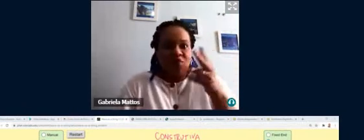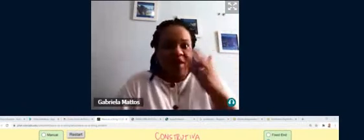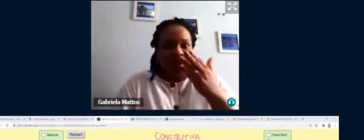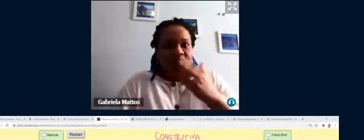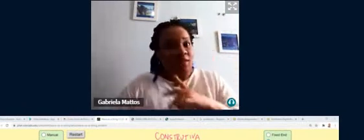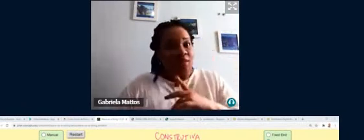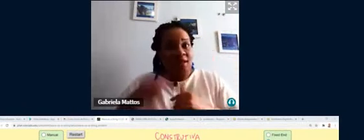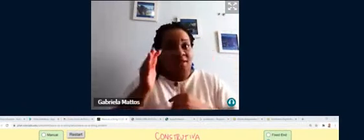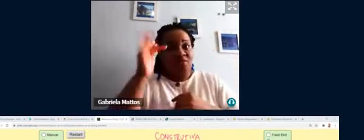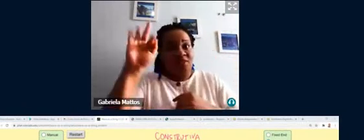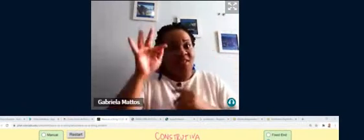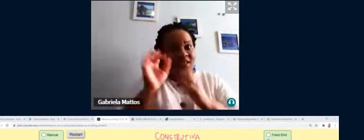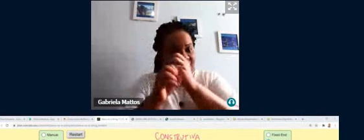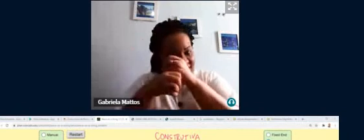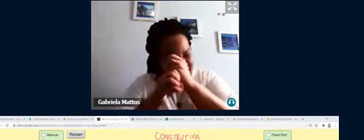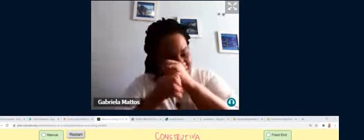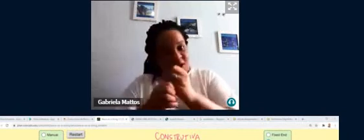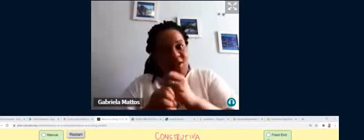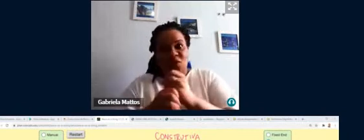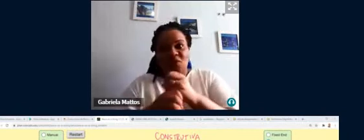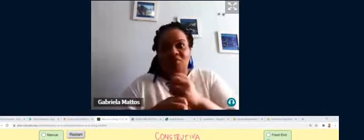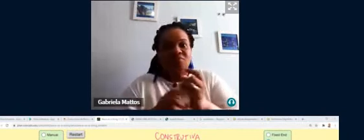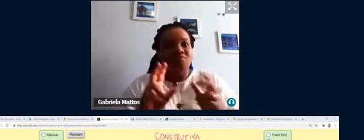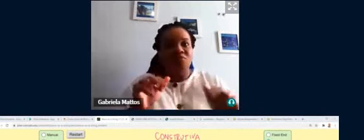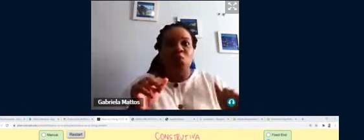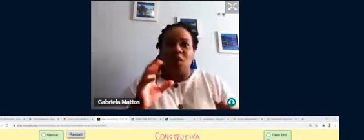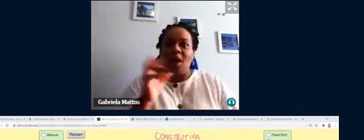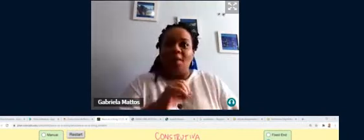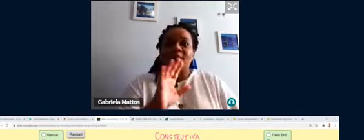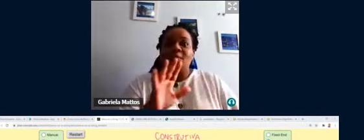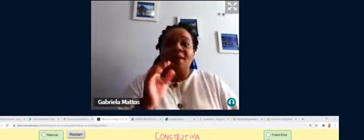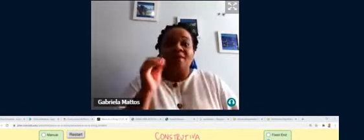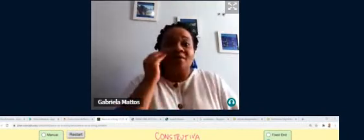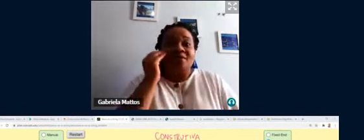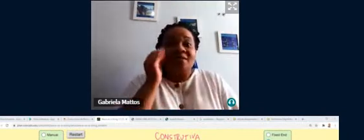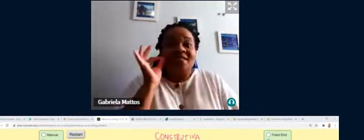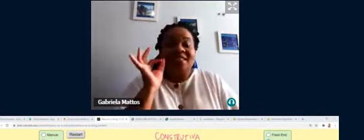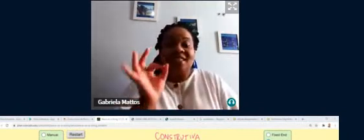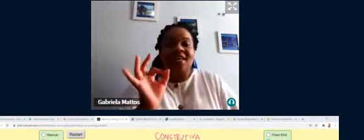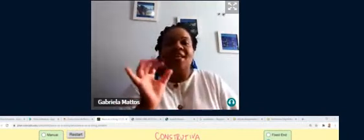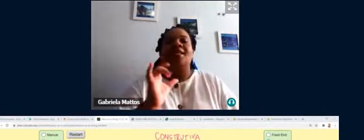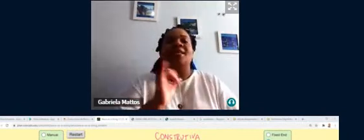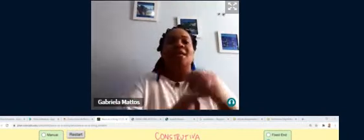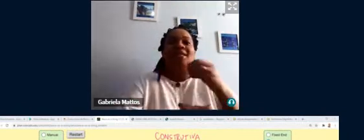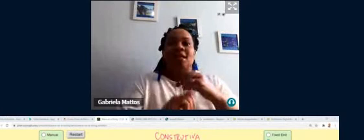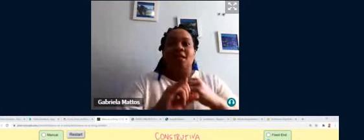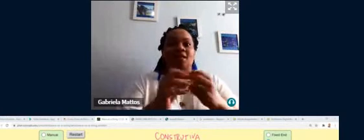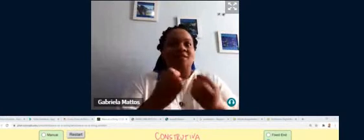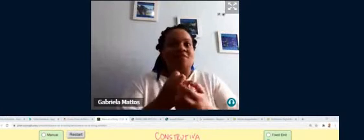de física, mesmo que seja rápido. Mas quando você pega a simulação certa, e a internet tem um monte dessas